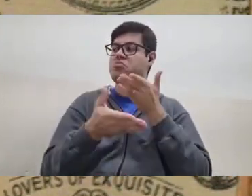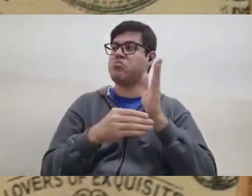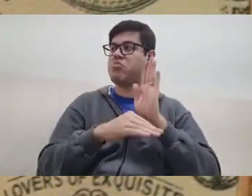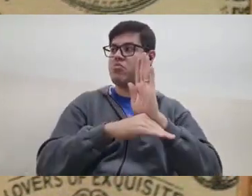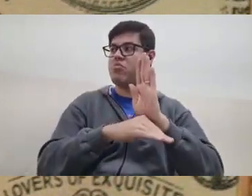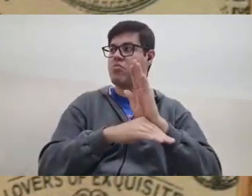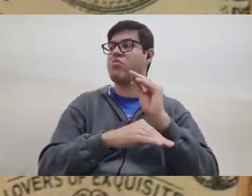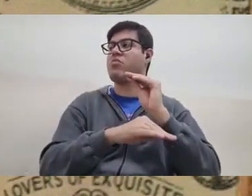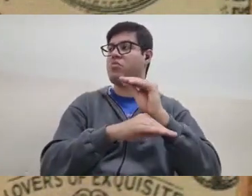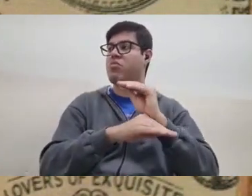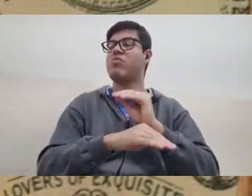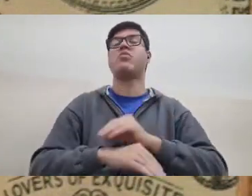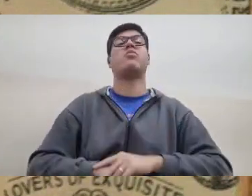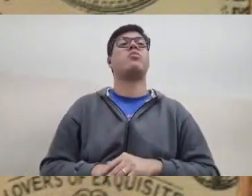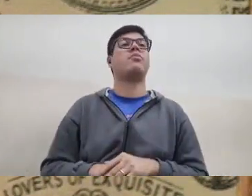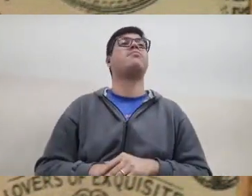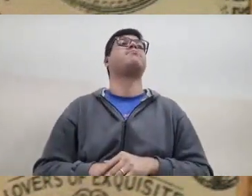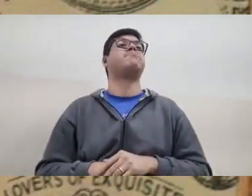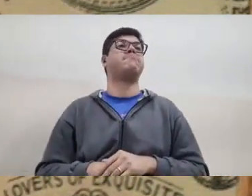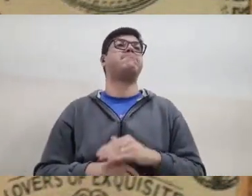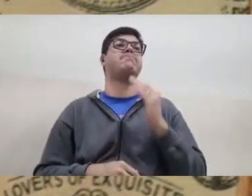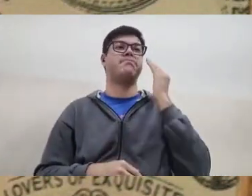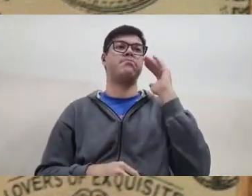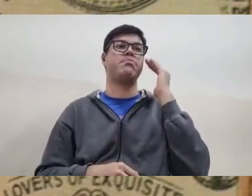ministério público né